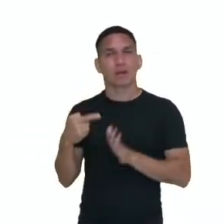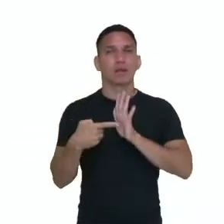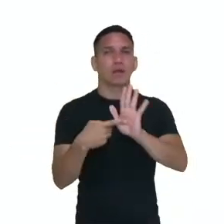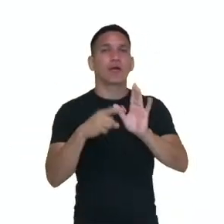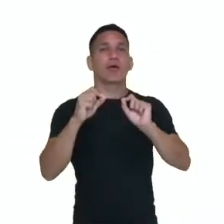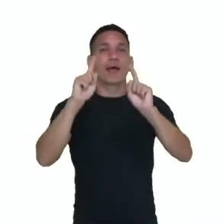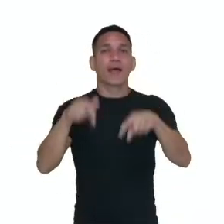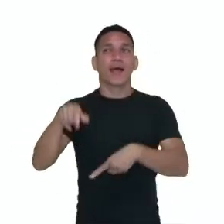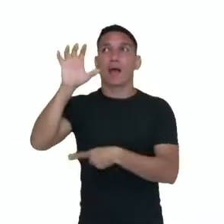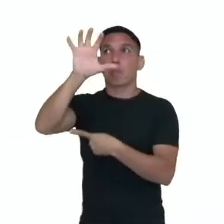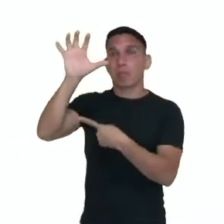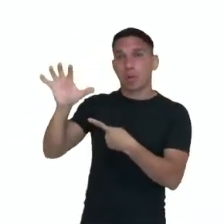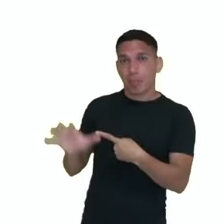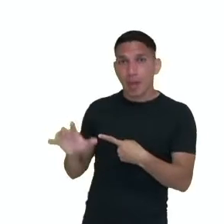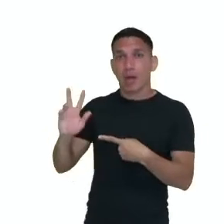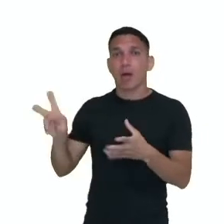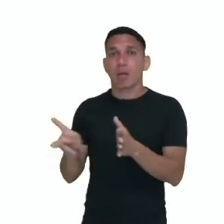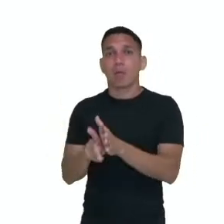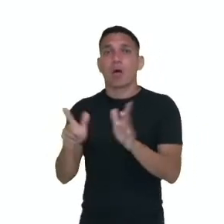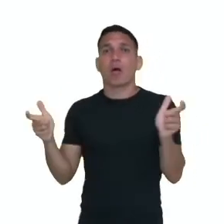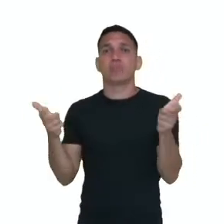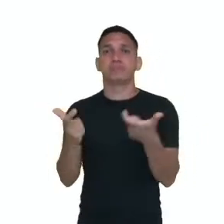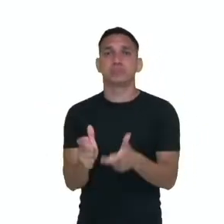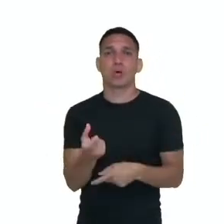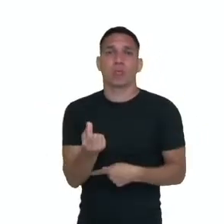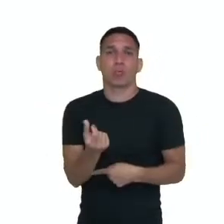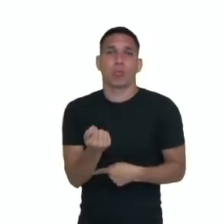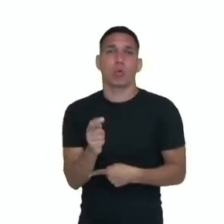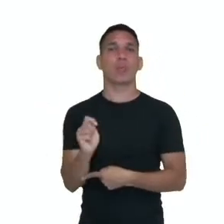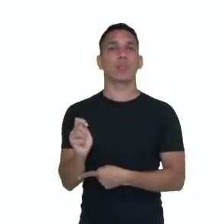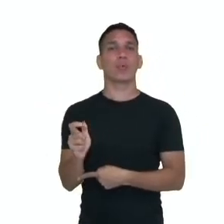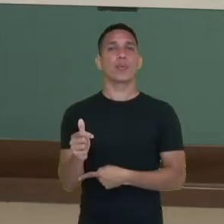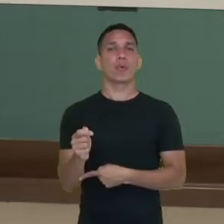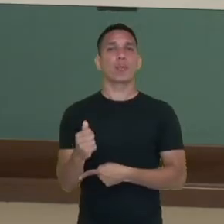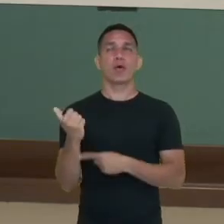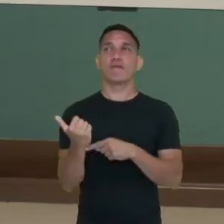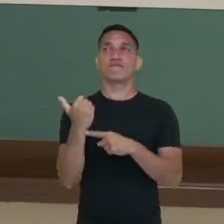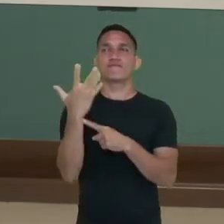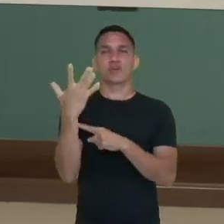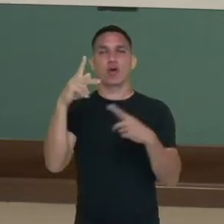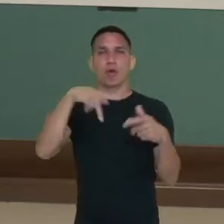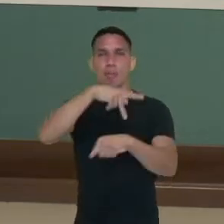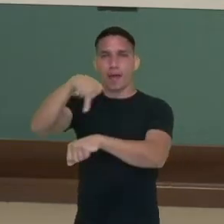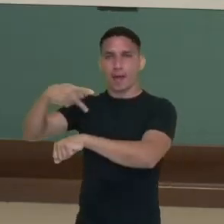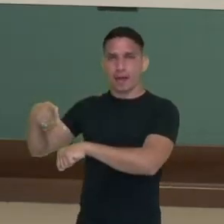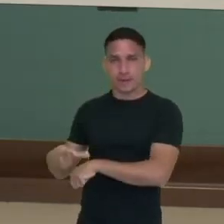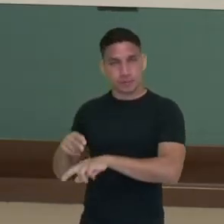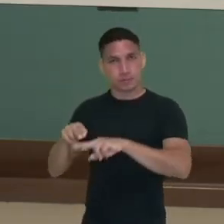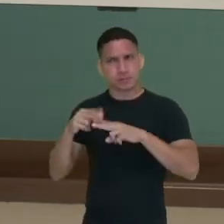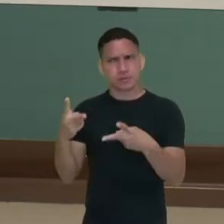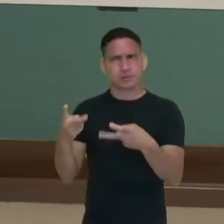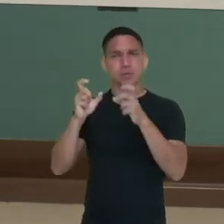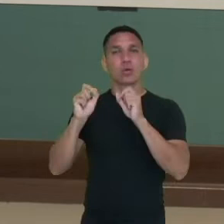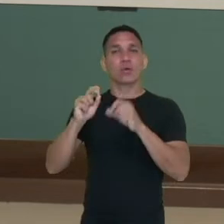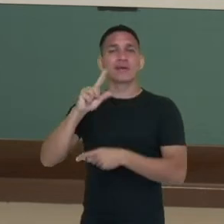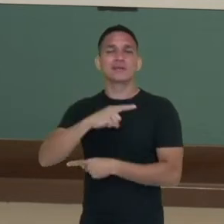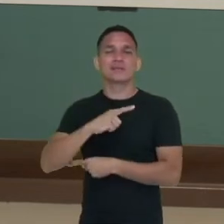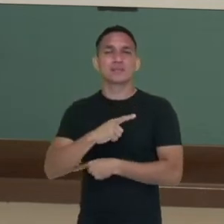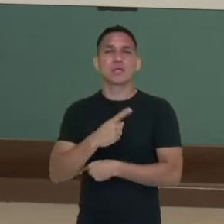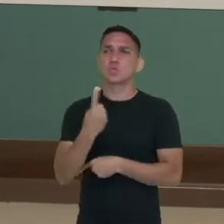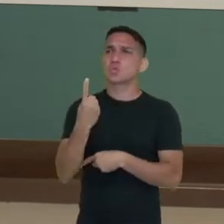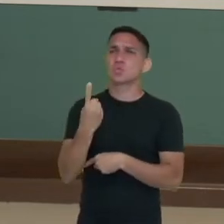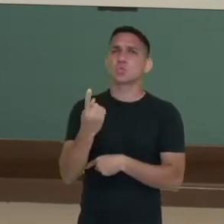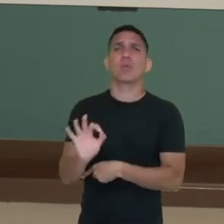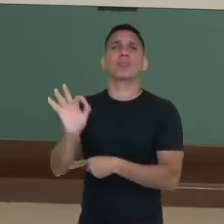o continente com o menor valor, né, de operações no comércio exterior. Nós vamos ver então daqui a pouquinho que participa com 1% ou menos de todo o